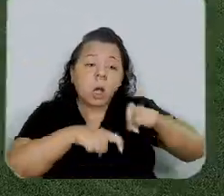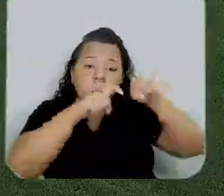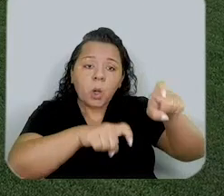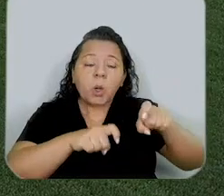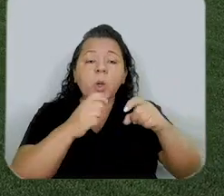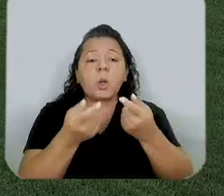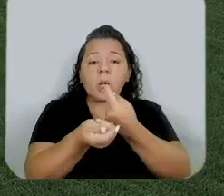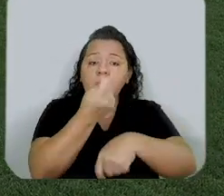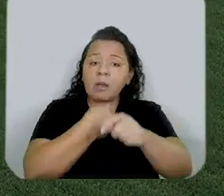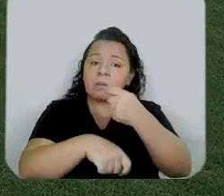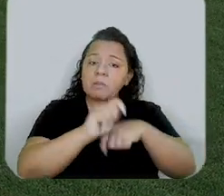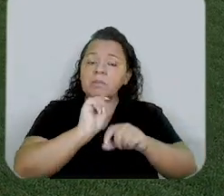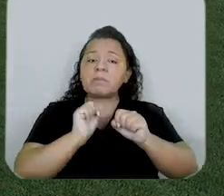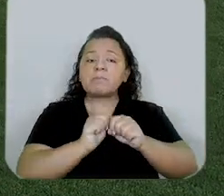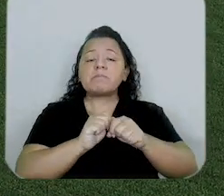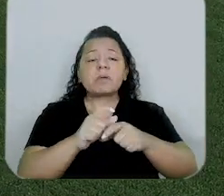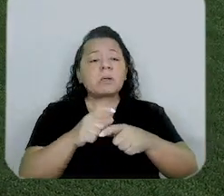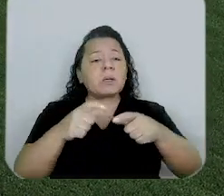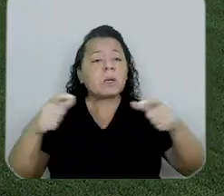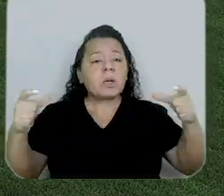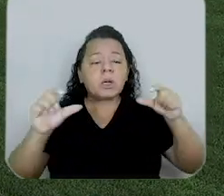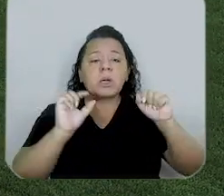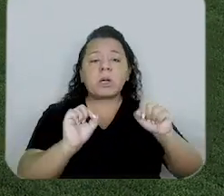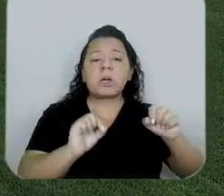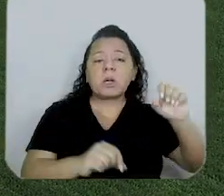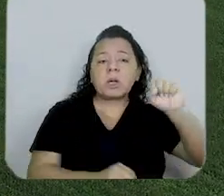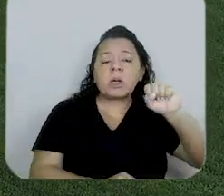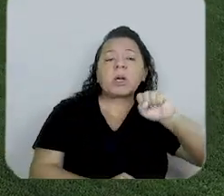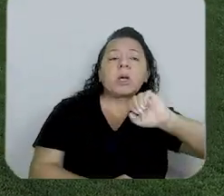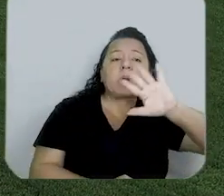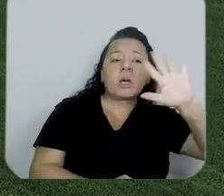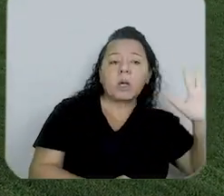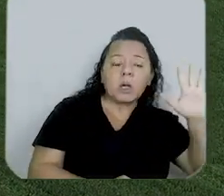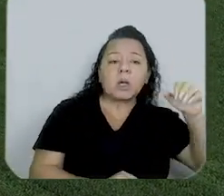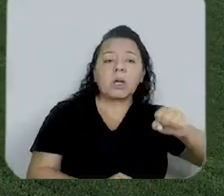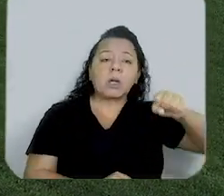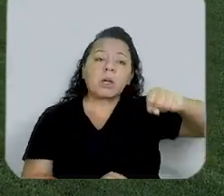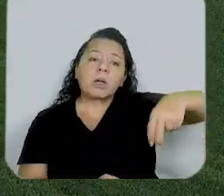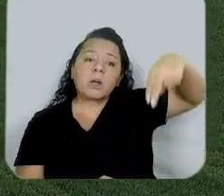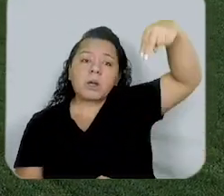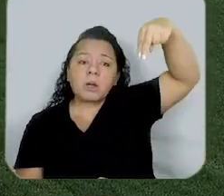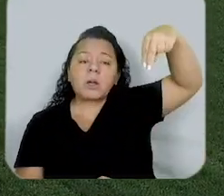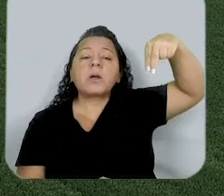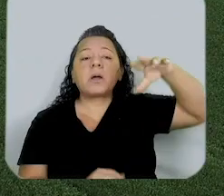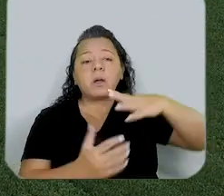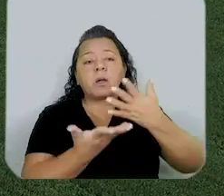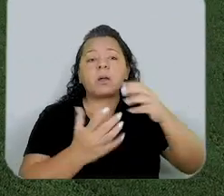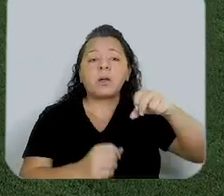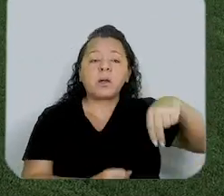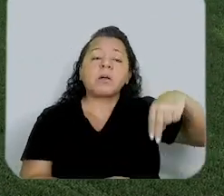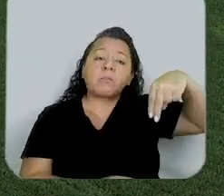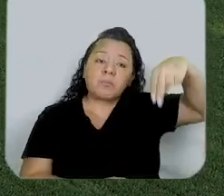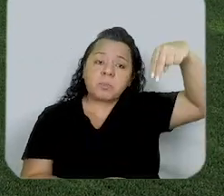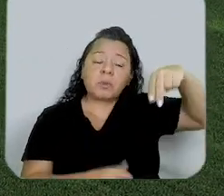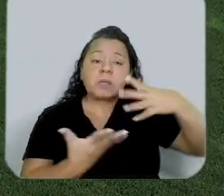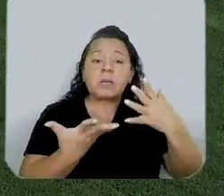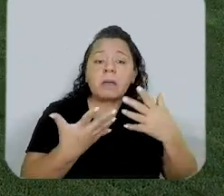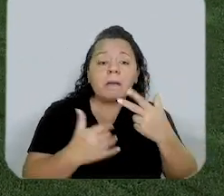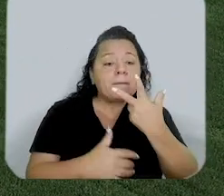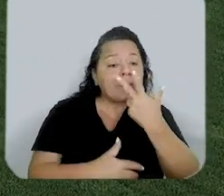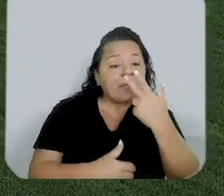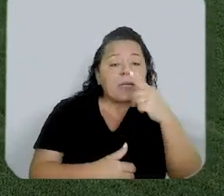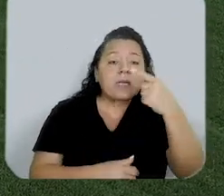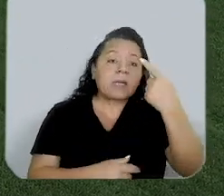E parece que a ideia é encostar no rio Amazonas. E isso é de uma agressividade que vem ocorrendo, numa velocidade,